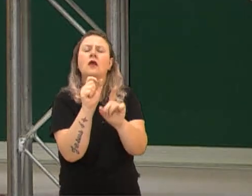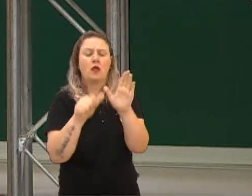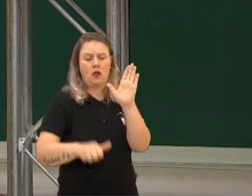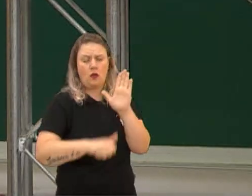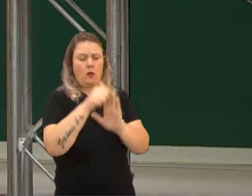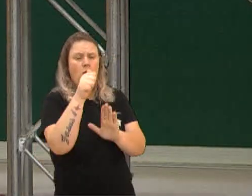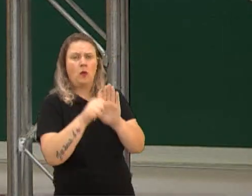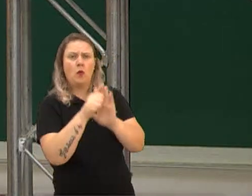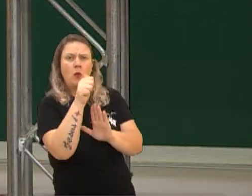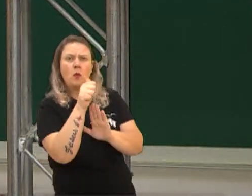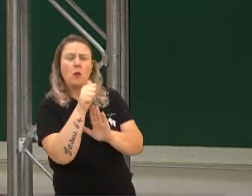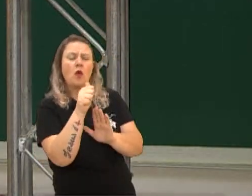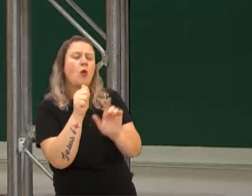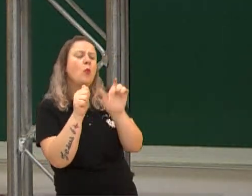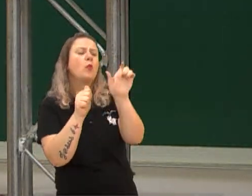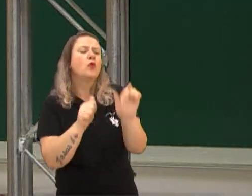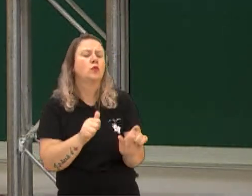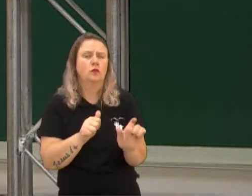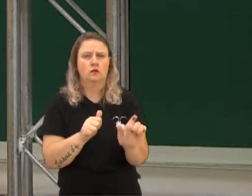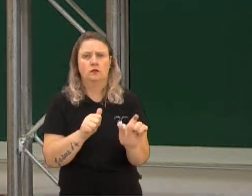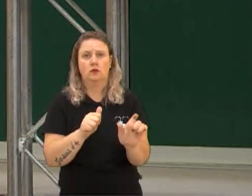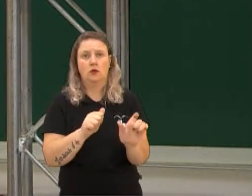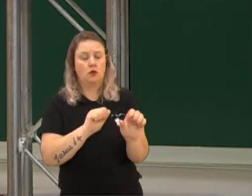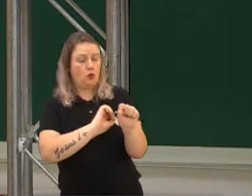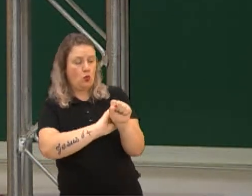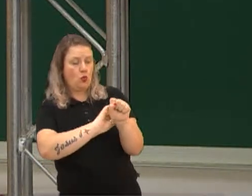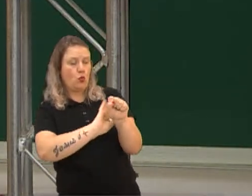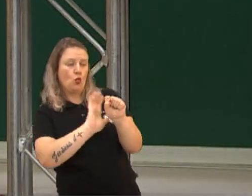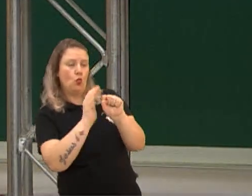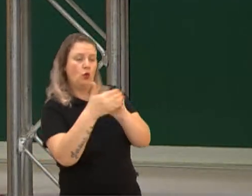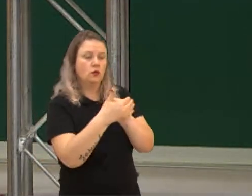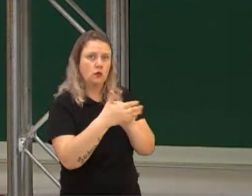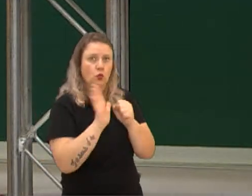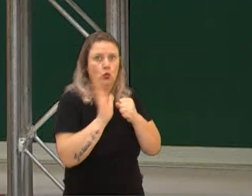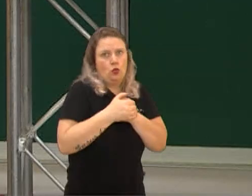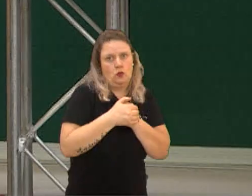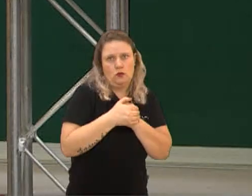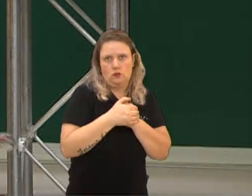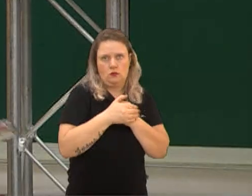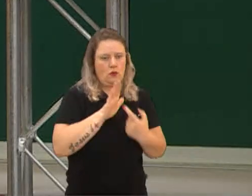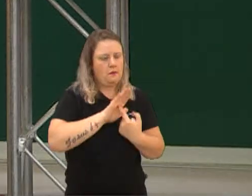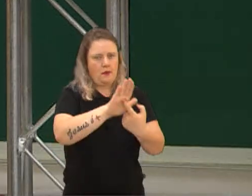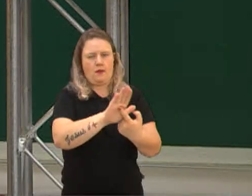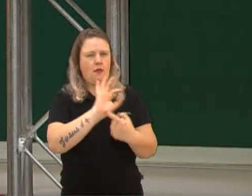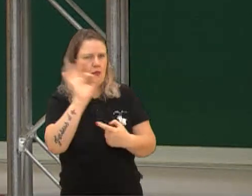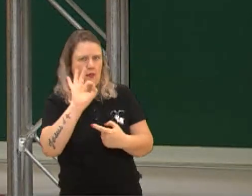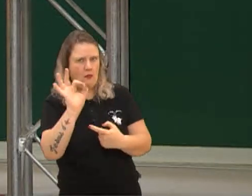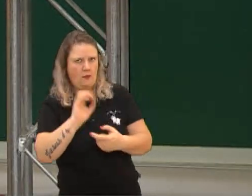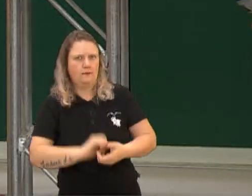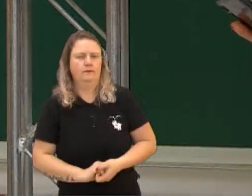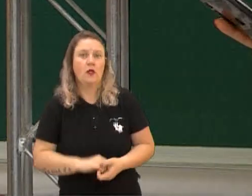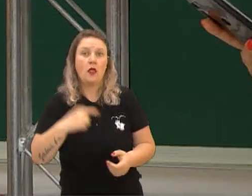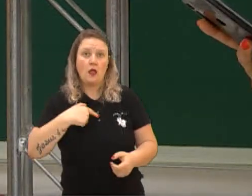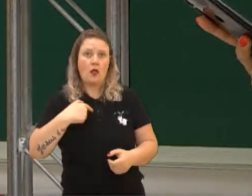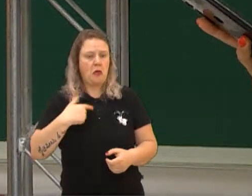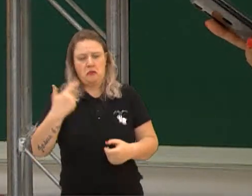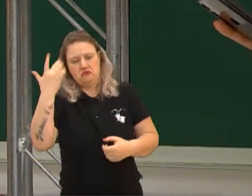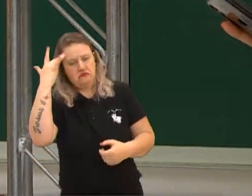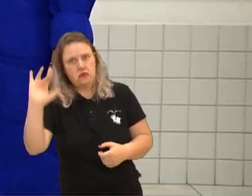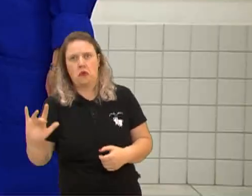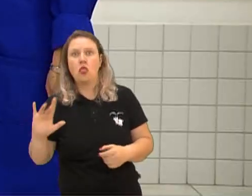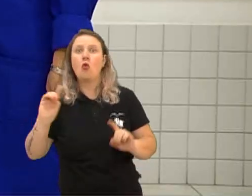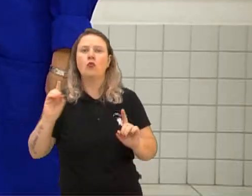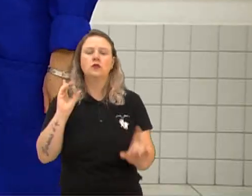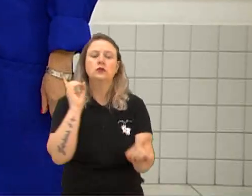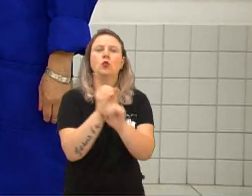do singular, eu, portanto, um sujeito oculto, porque o eu não está explícito, ele está ali escondidinho, né? Então, a gente tem